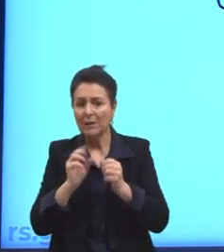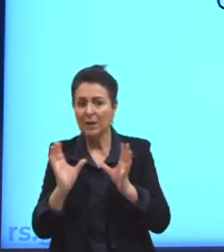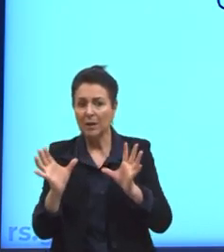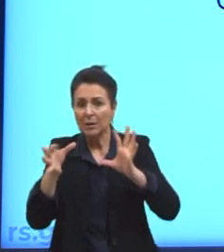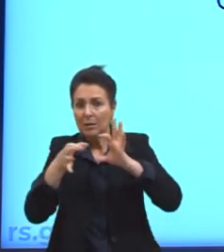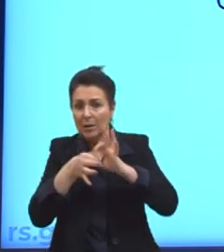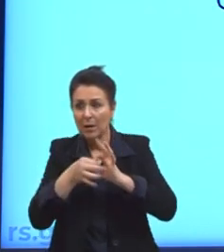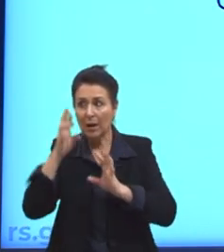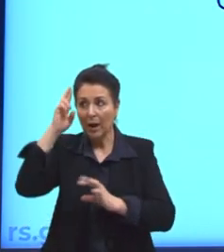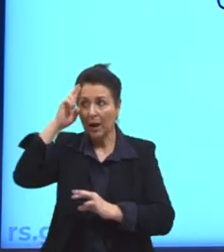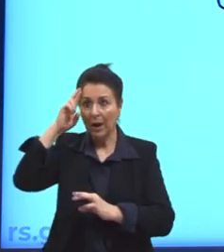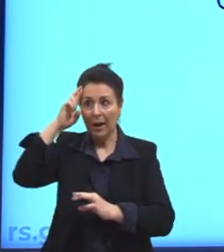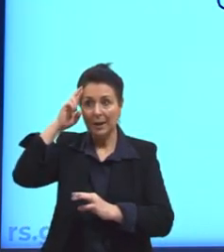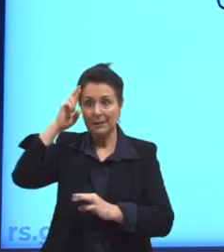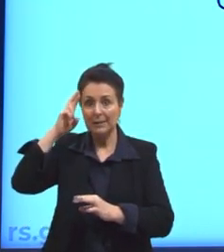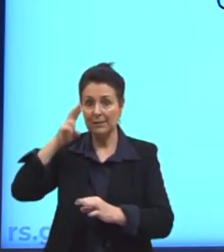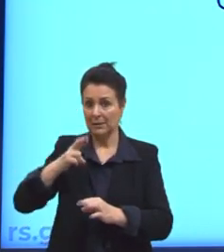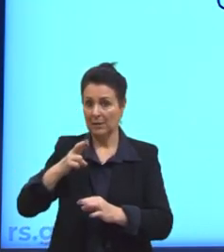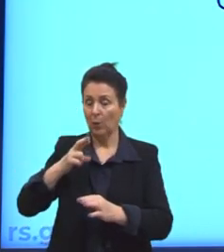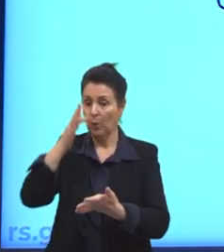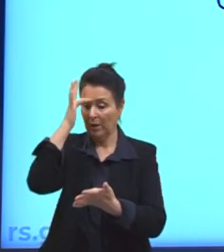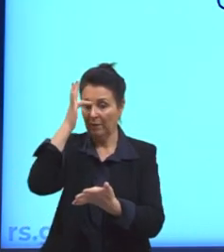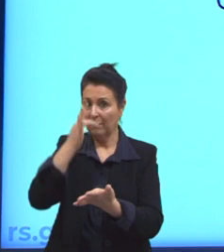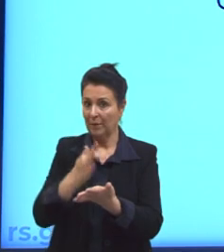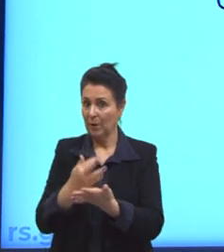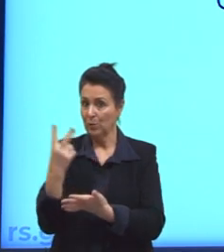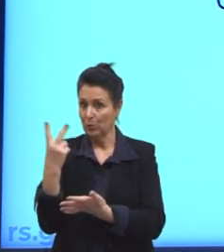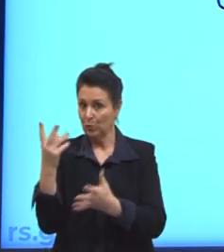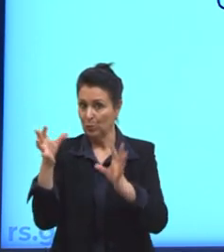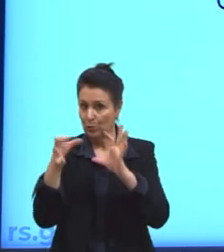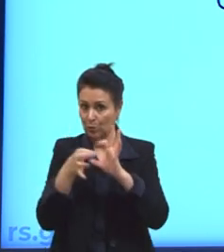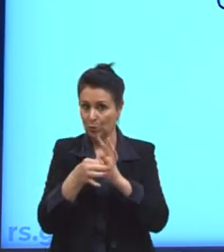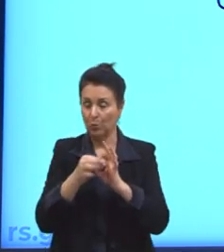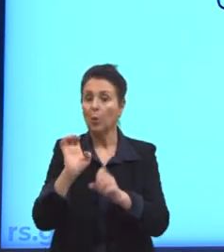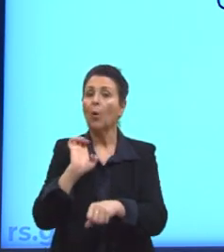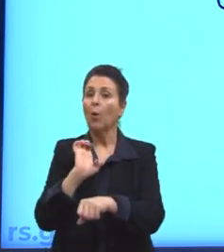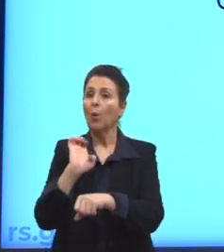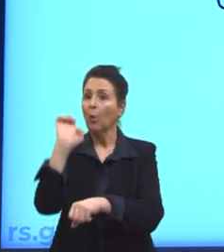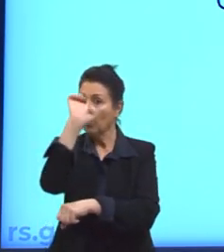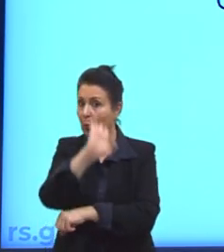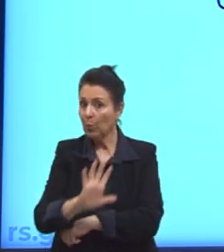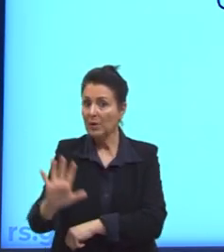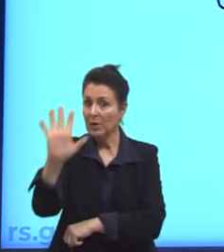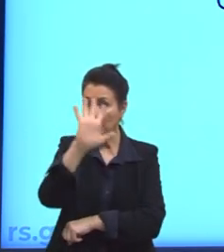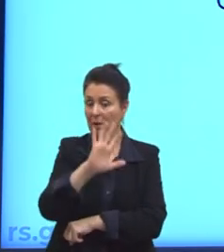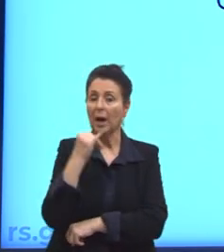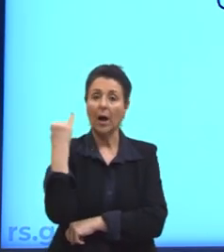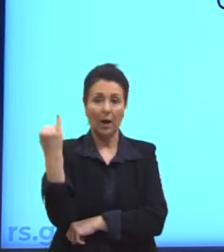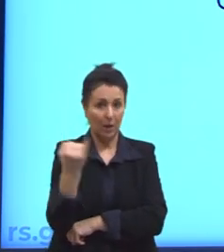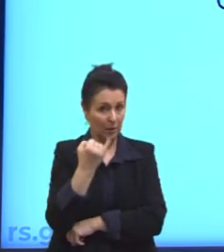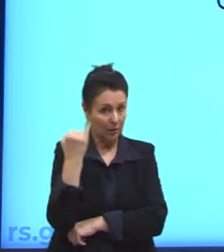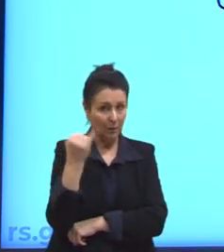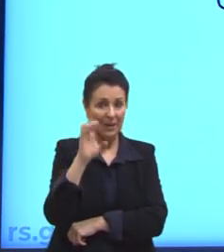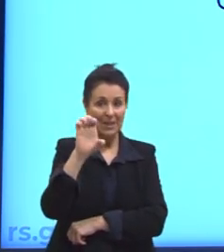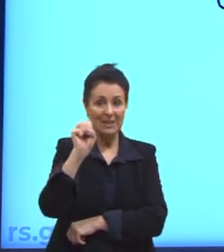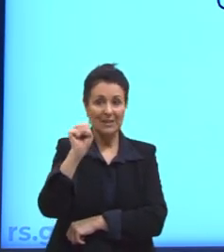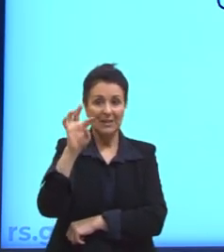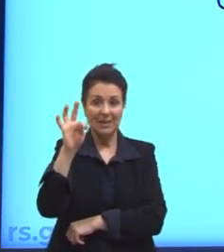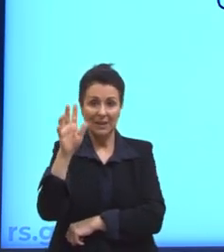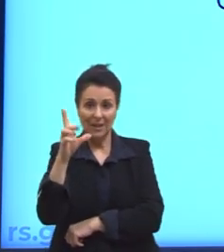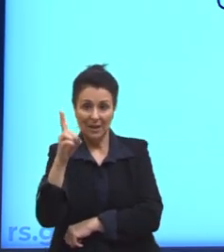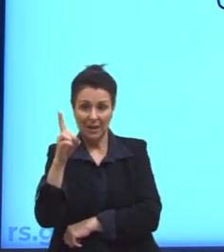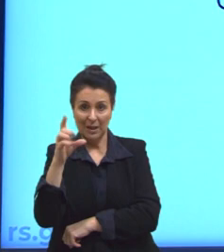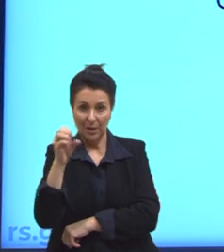essa junção entre razão e fé Então olha que o estado é importante é importante o estado claro esse mundo aqui da política importante